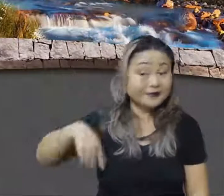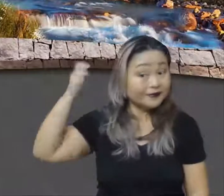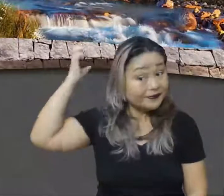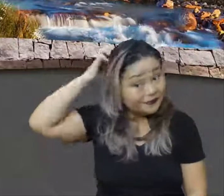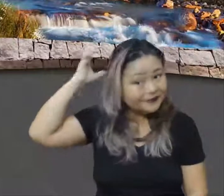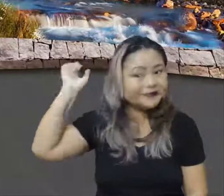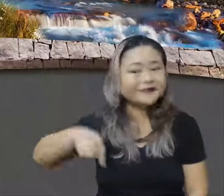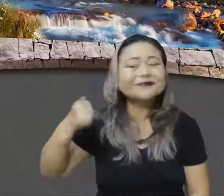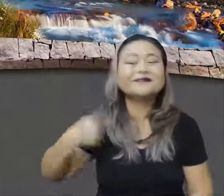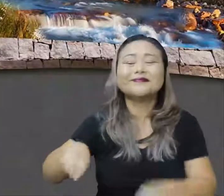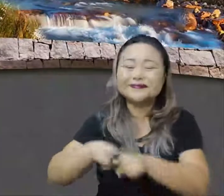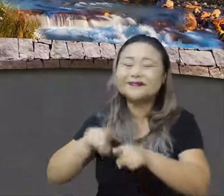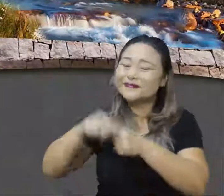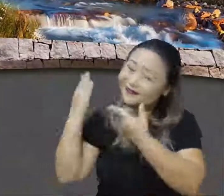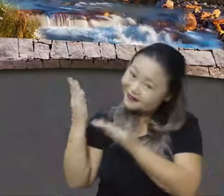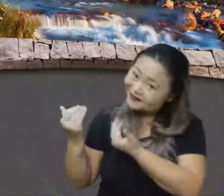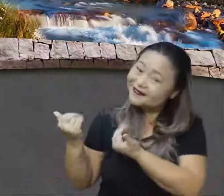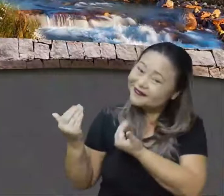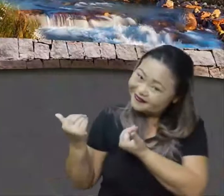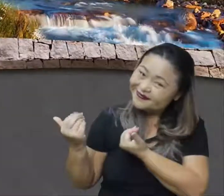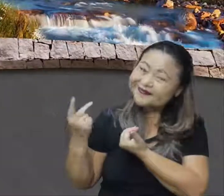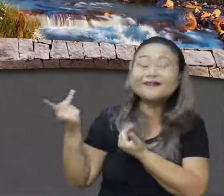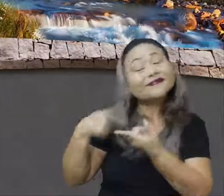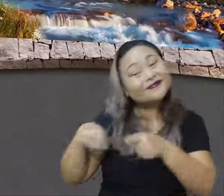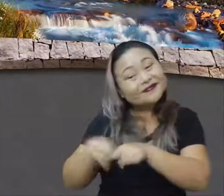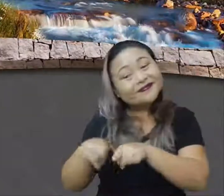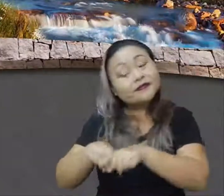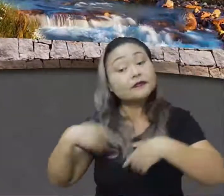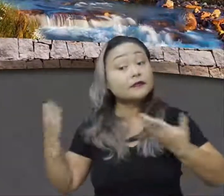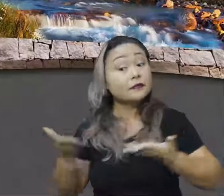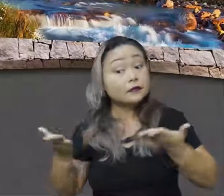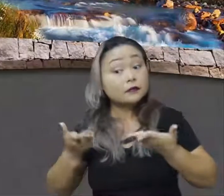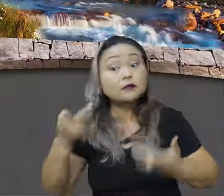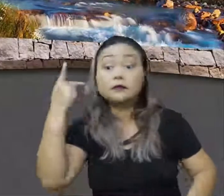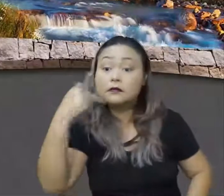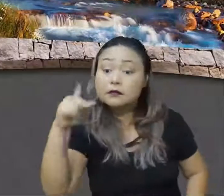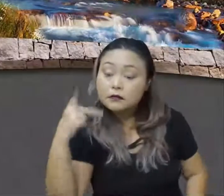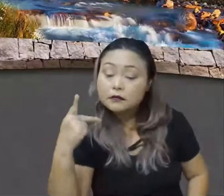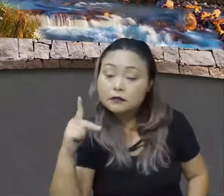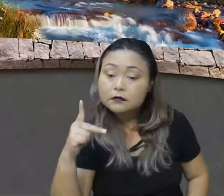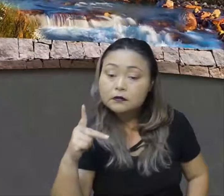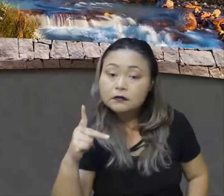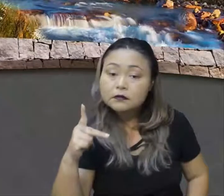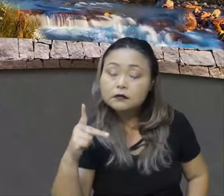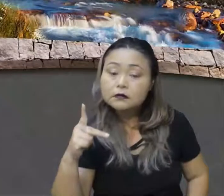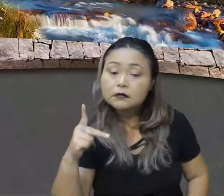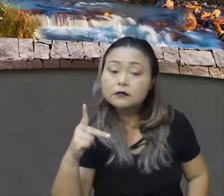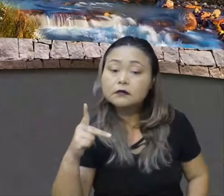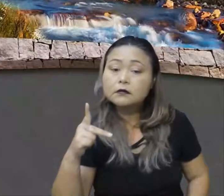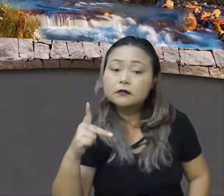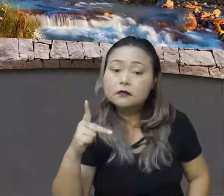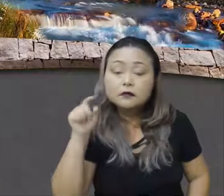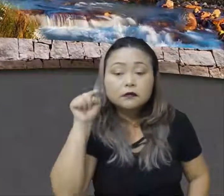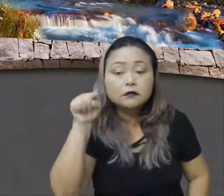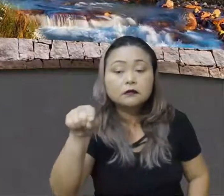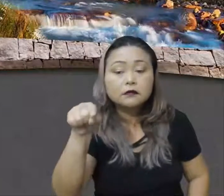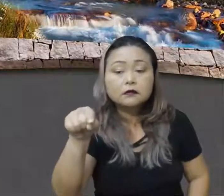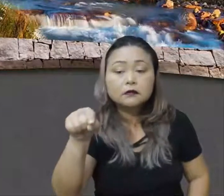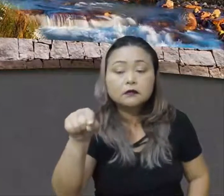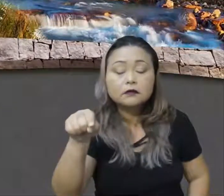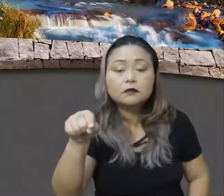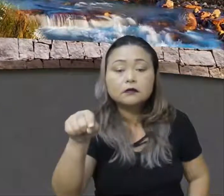fui jovem também, eu já fui. Só que agora é a sua vez. E é você,